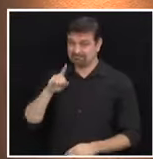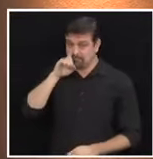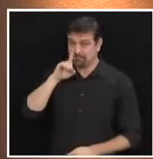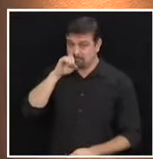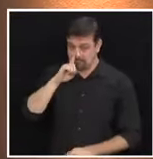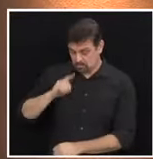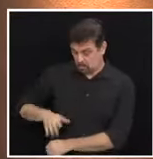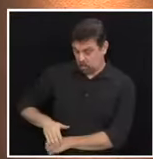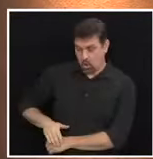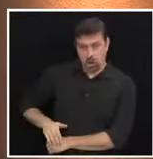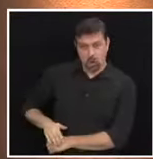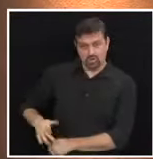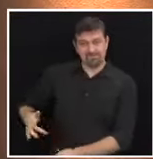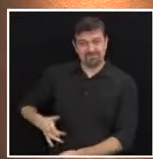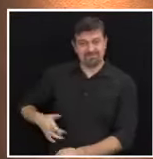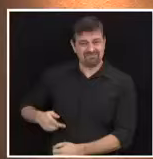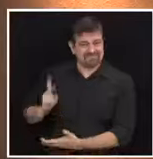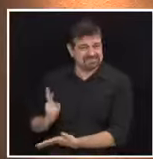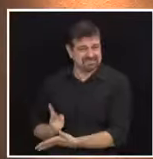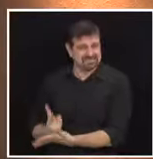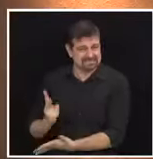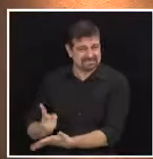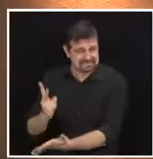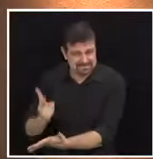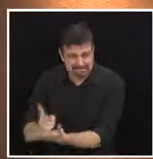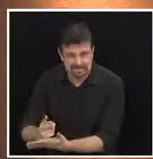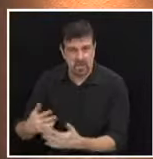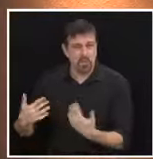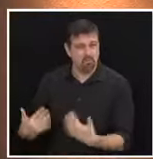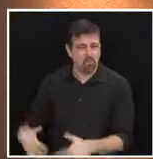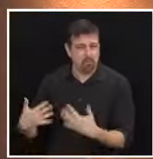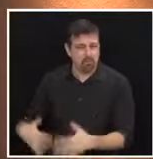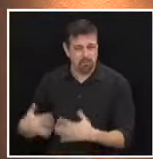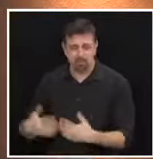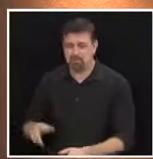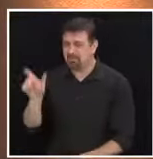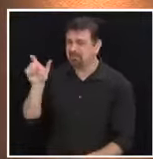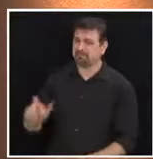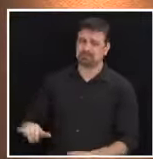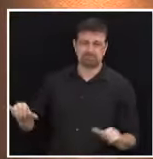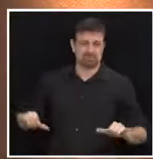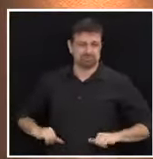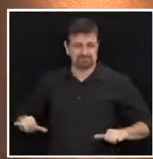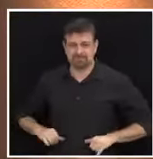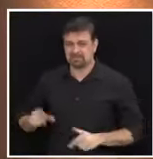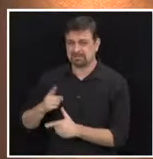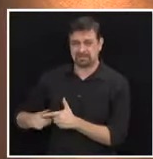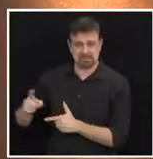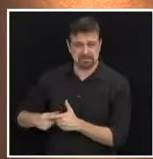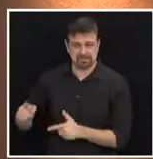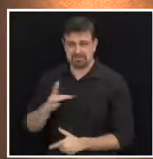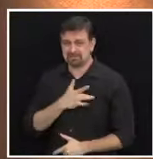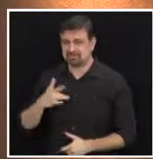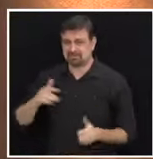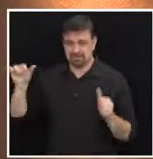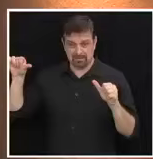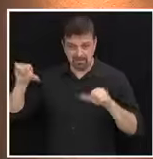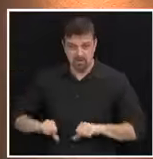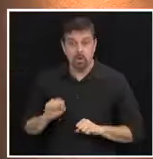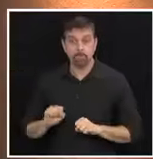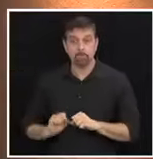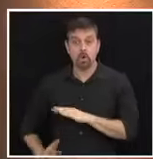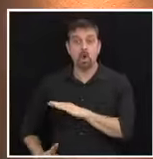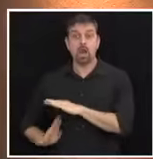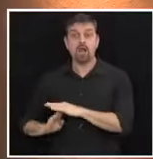uma doença crônica do fígado e com vários sintomas, com vários problemas, a ponto de chegar a uma